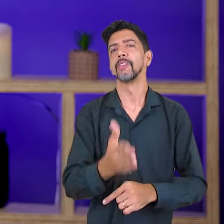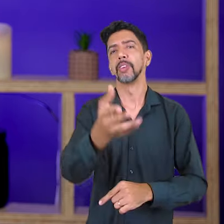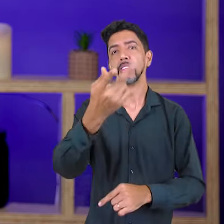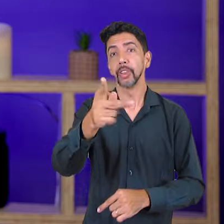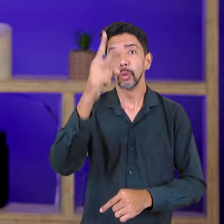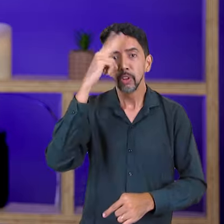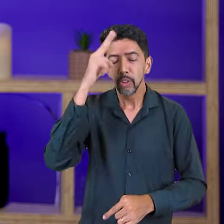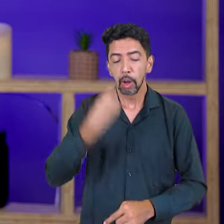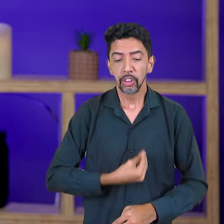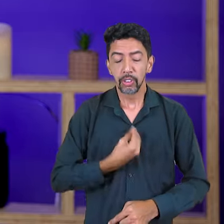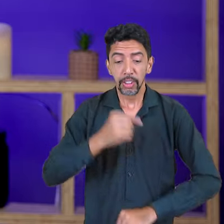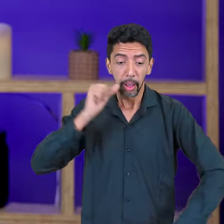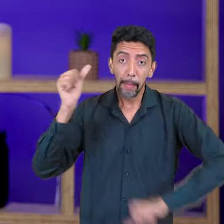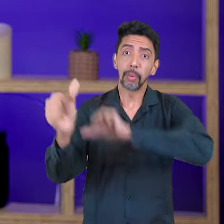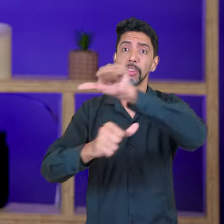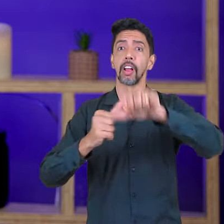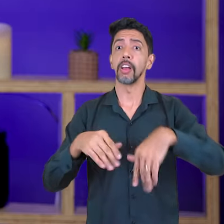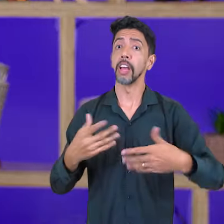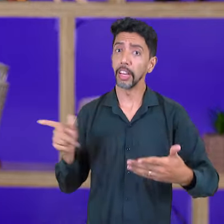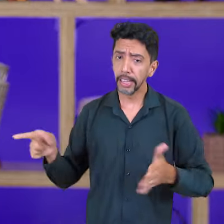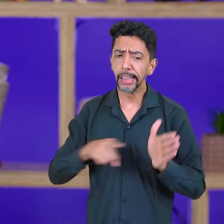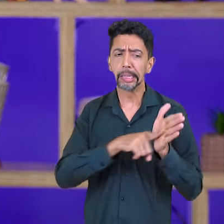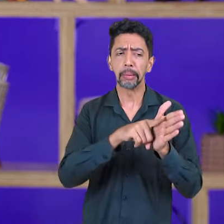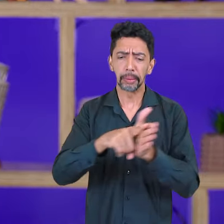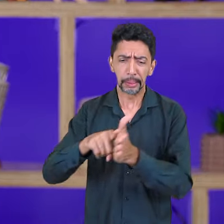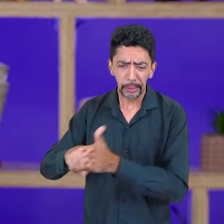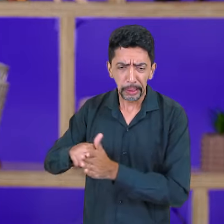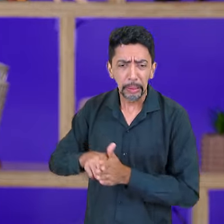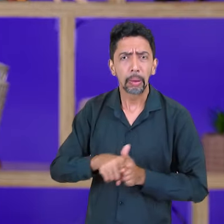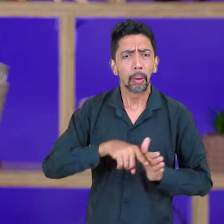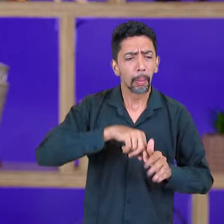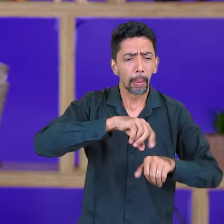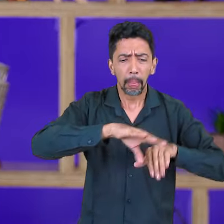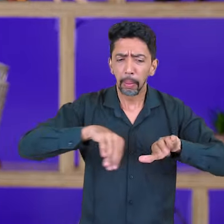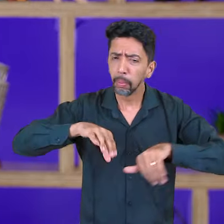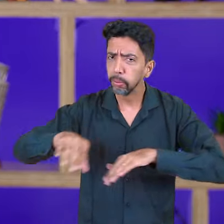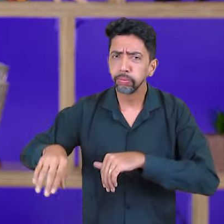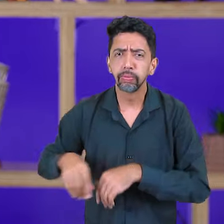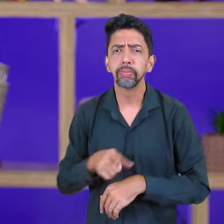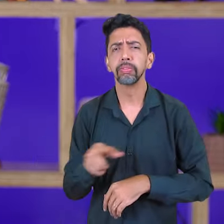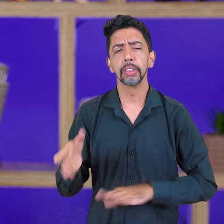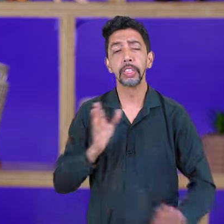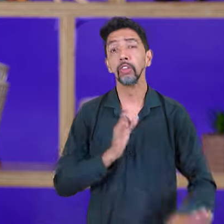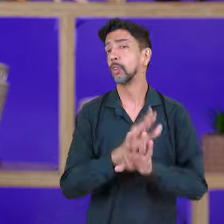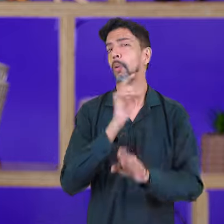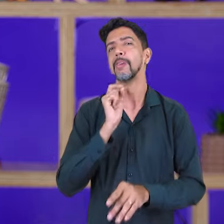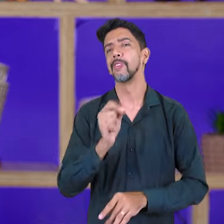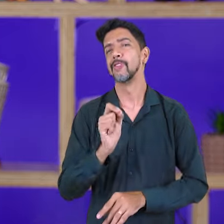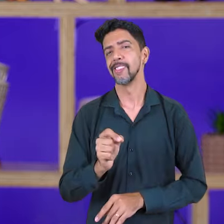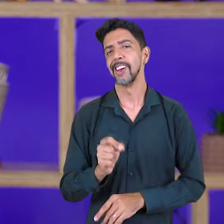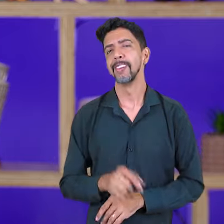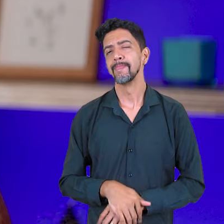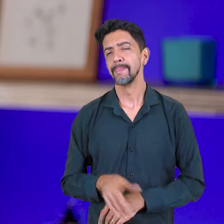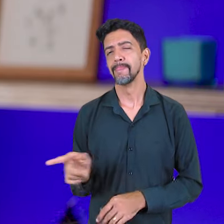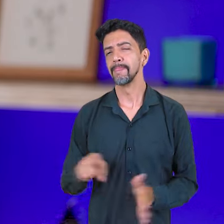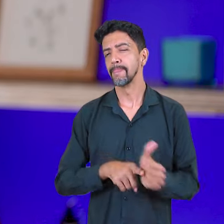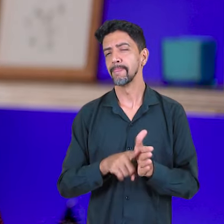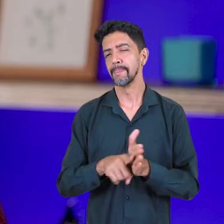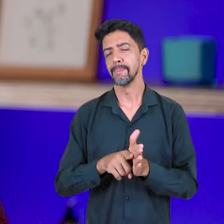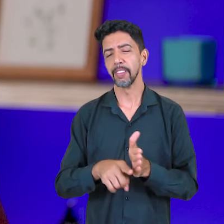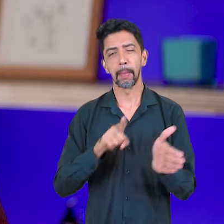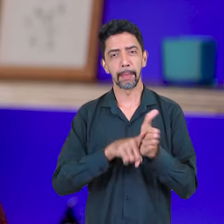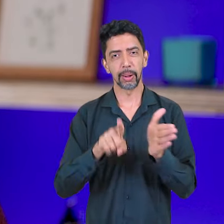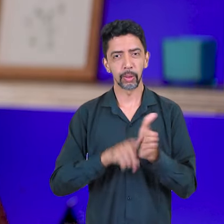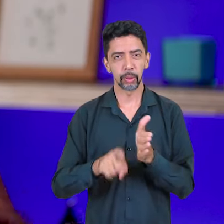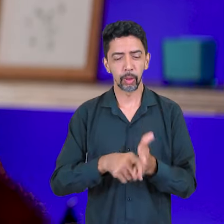educação financeira lá na comunidade e constatei algo que eu já imaginava vamos a essa enquete Sabe